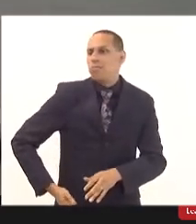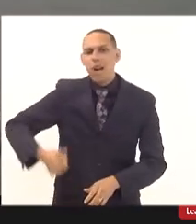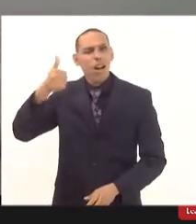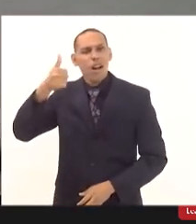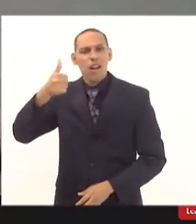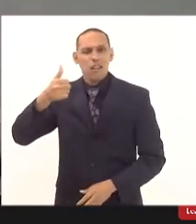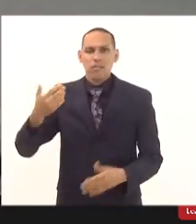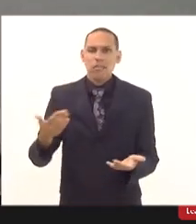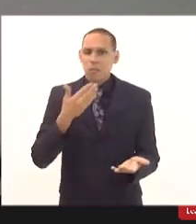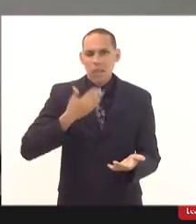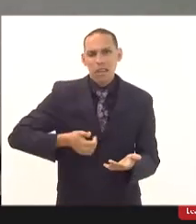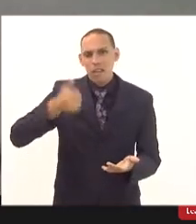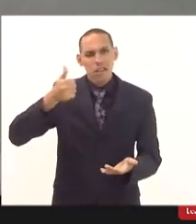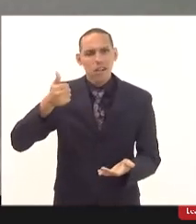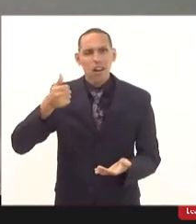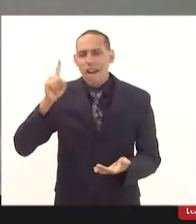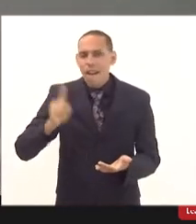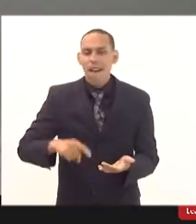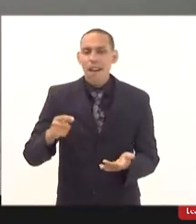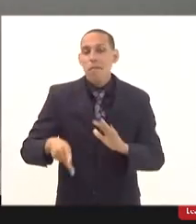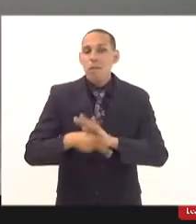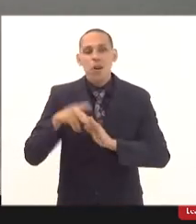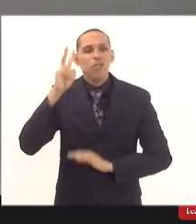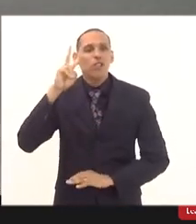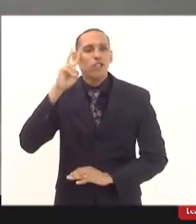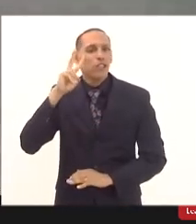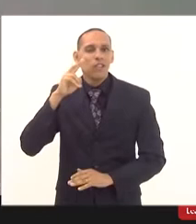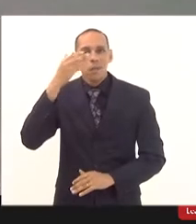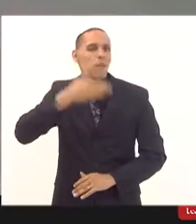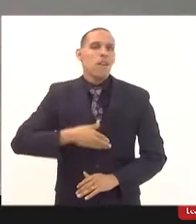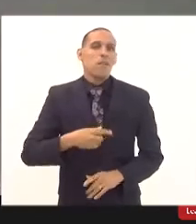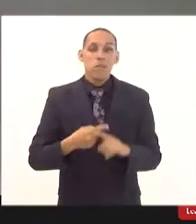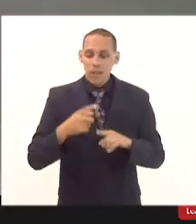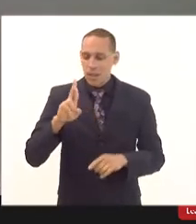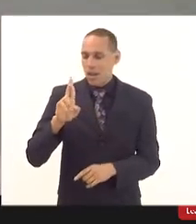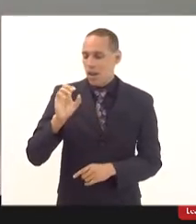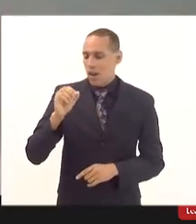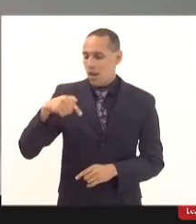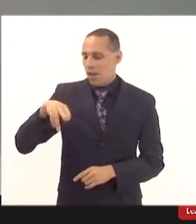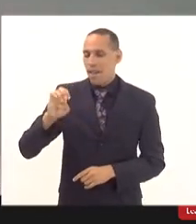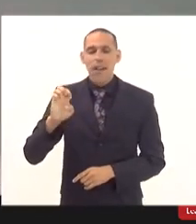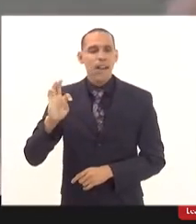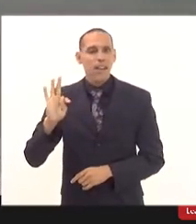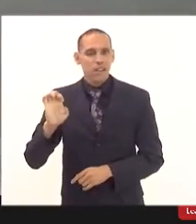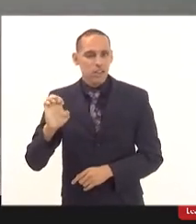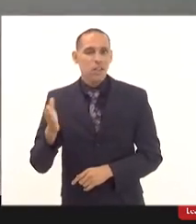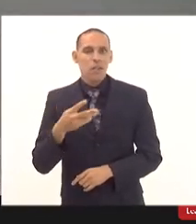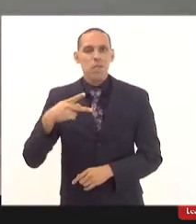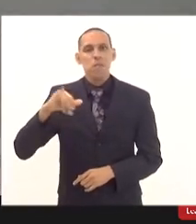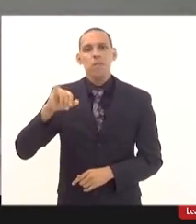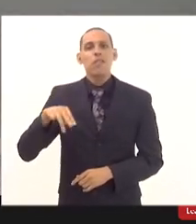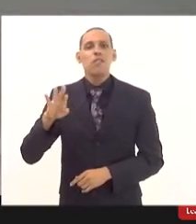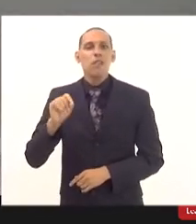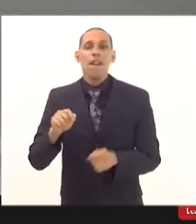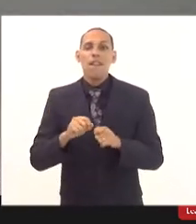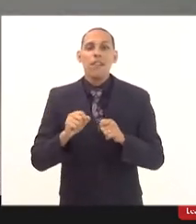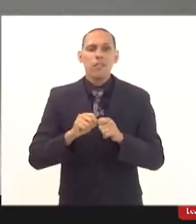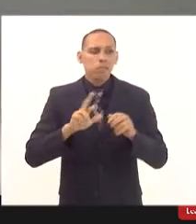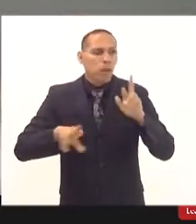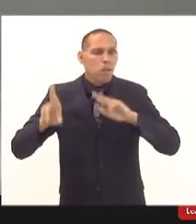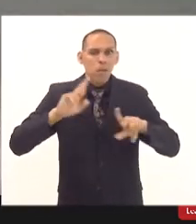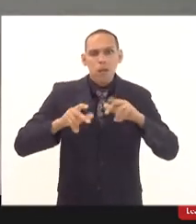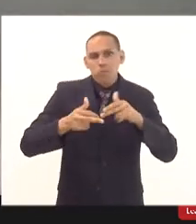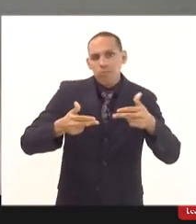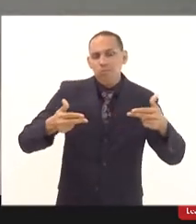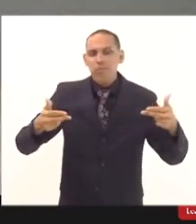continua sendo a sua história a mais pública porque o que o garoto Robert fez em termos de múltiplos múltiplos ele frente